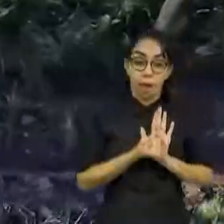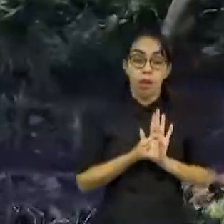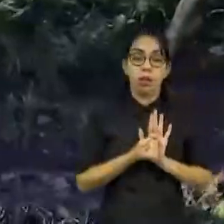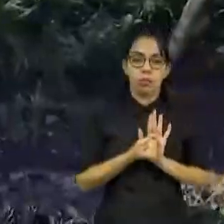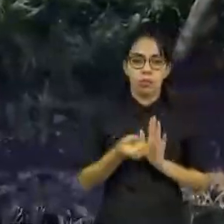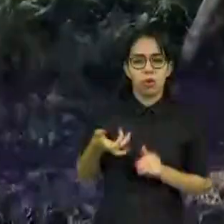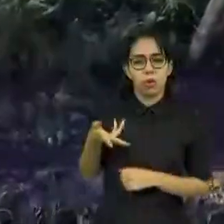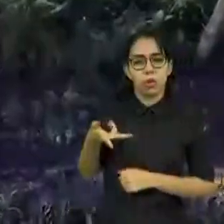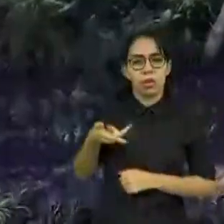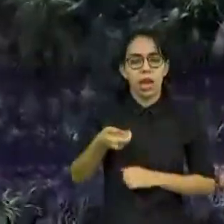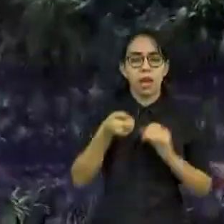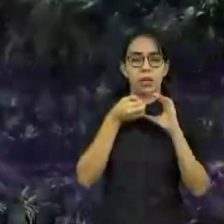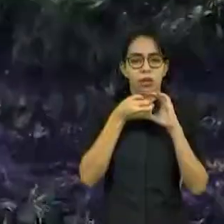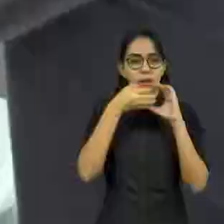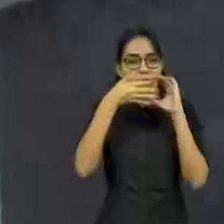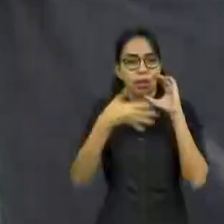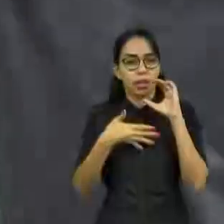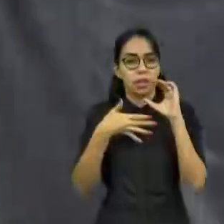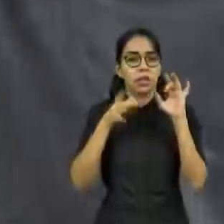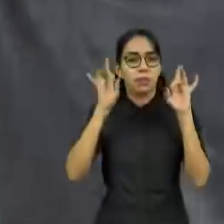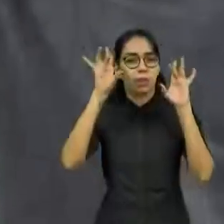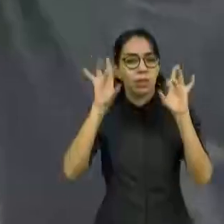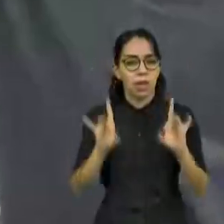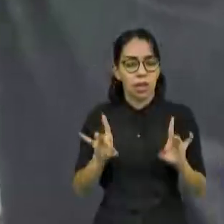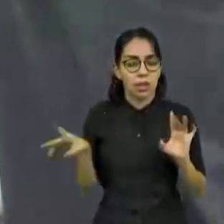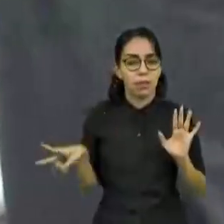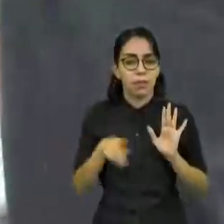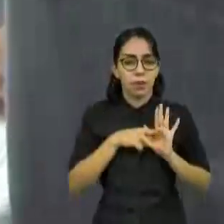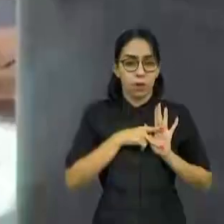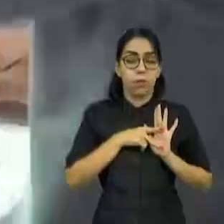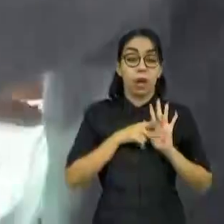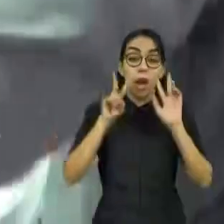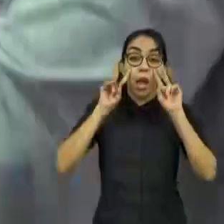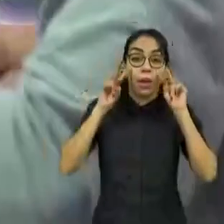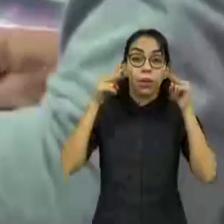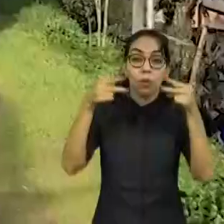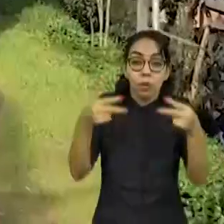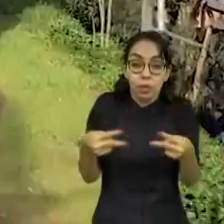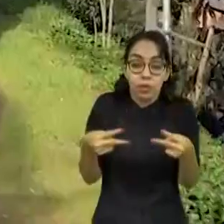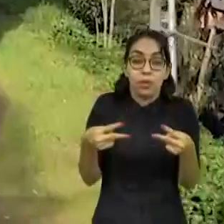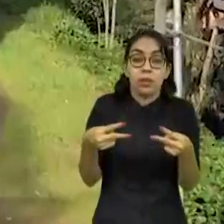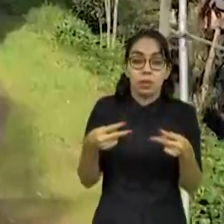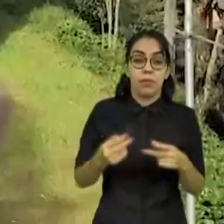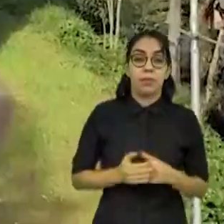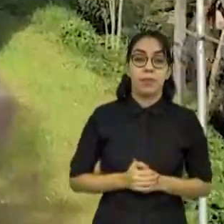e características específicas reconhecidas e apreciadas pelos consumidores.